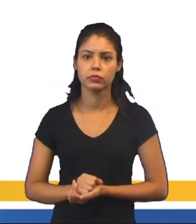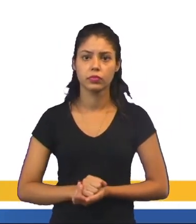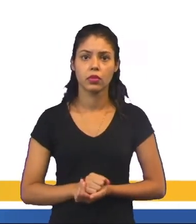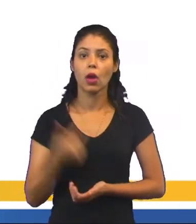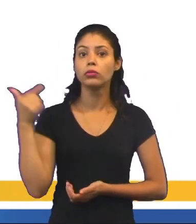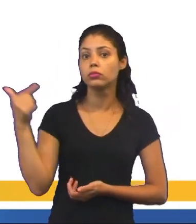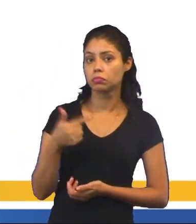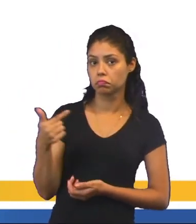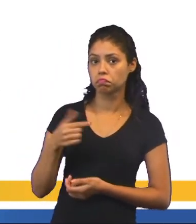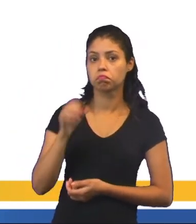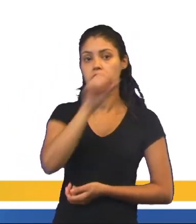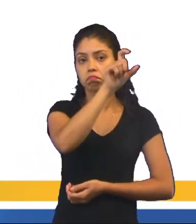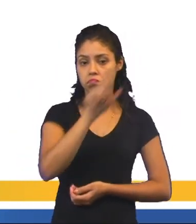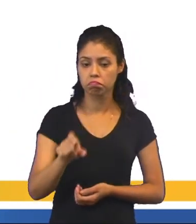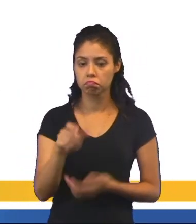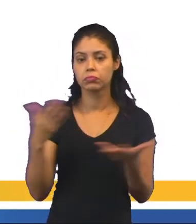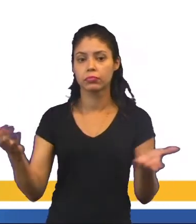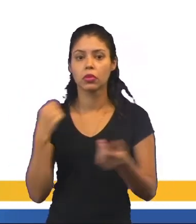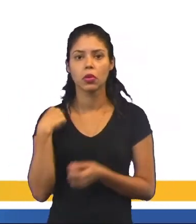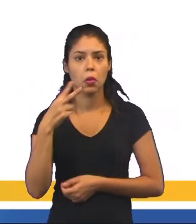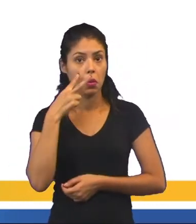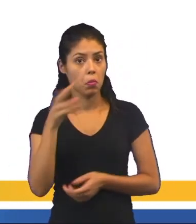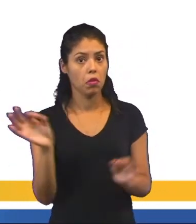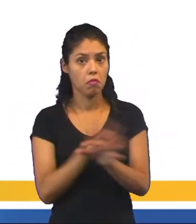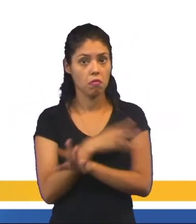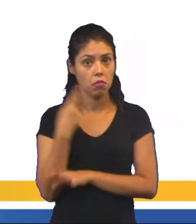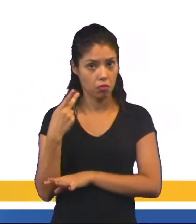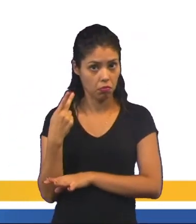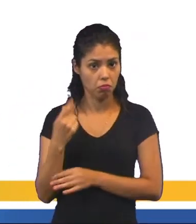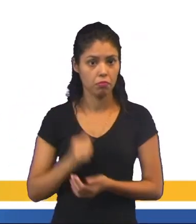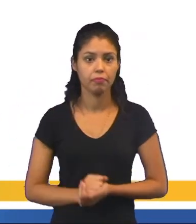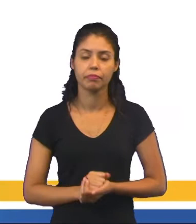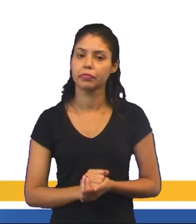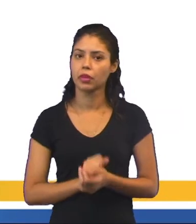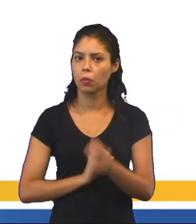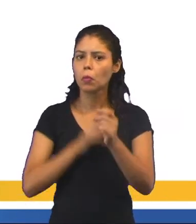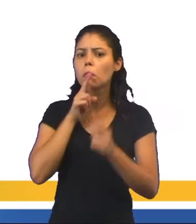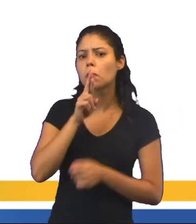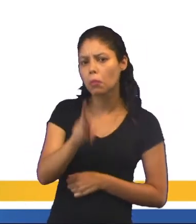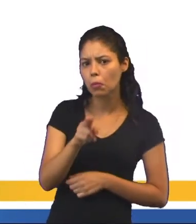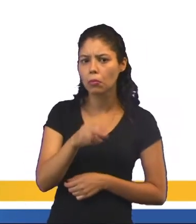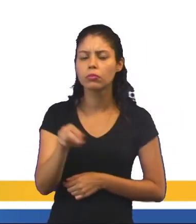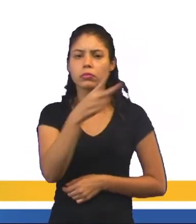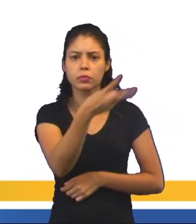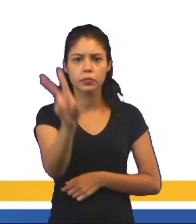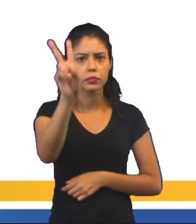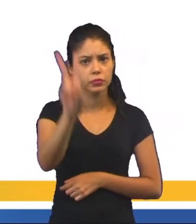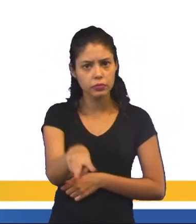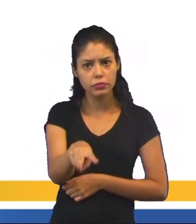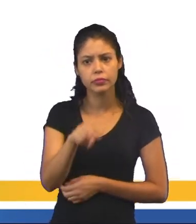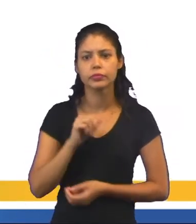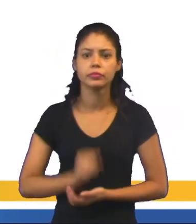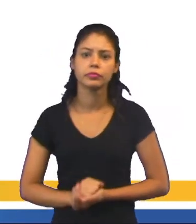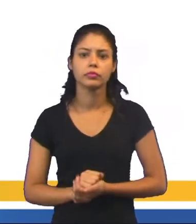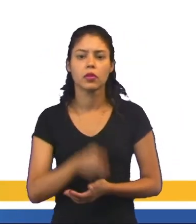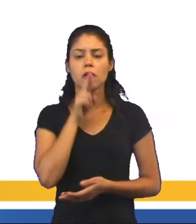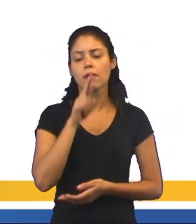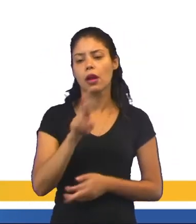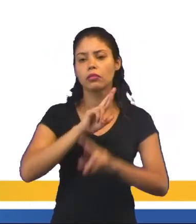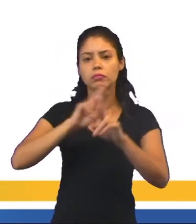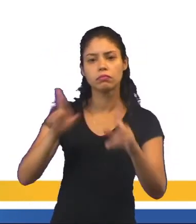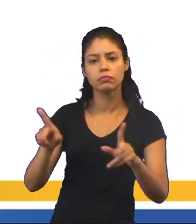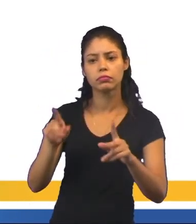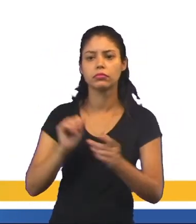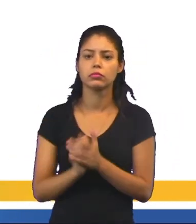principal e a diagonal secundária. É o que a gente acabou de falar. Para calcular o determinante de uma matriz de ordem 2,